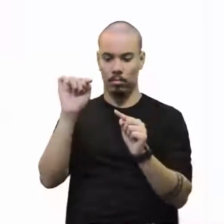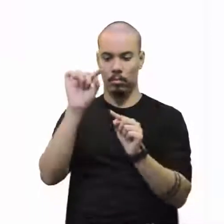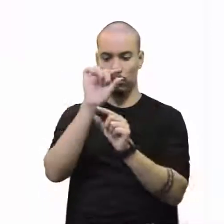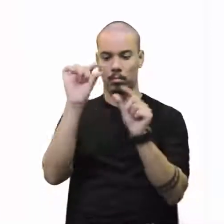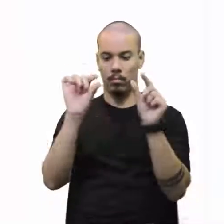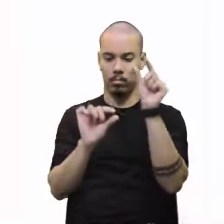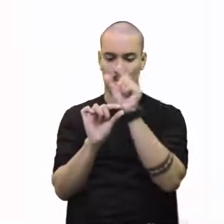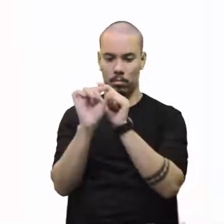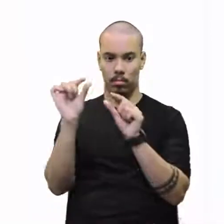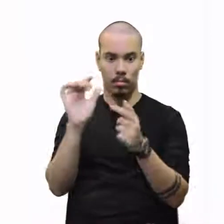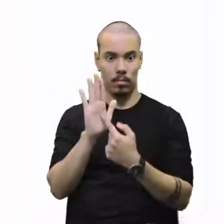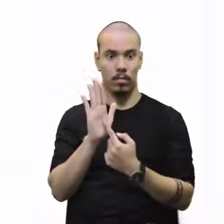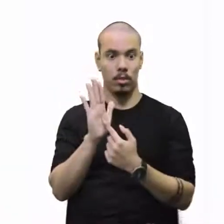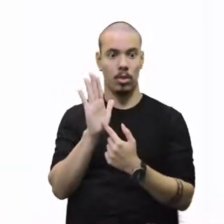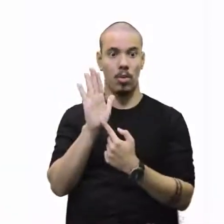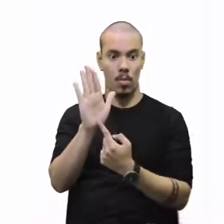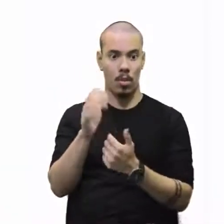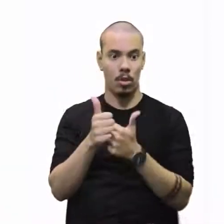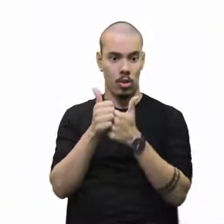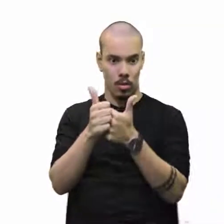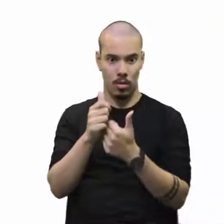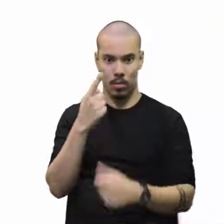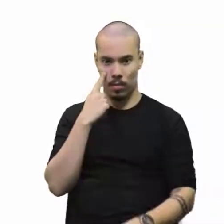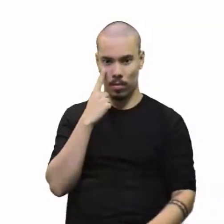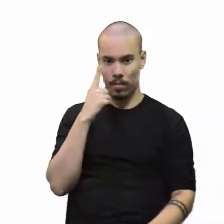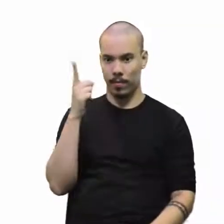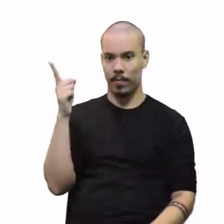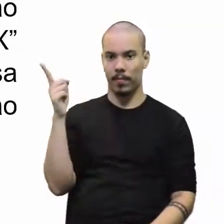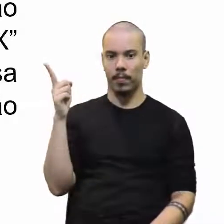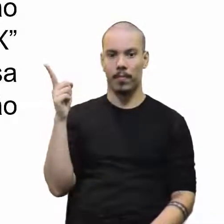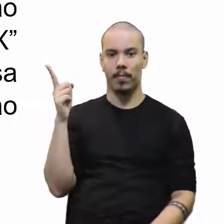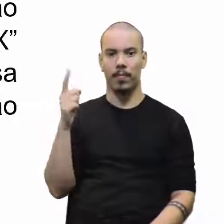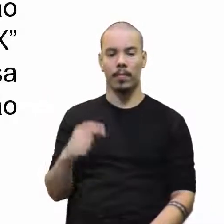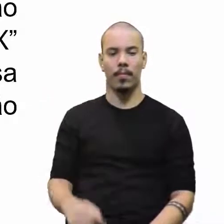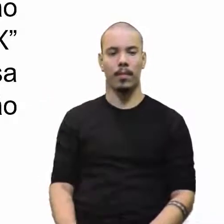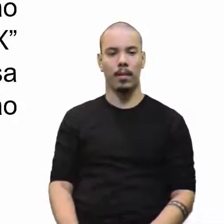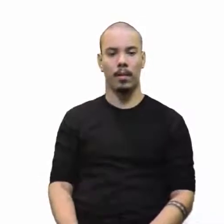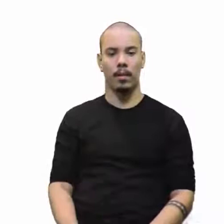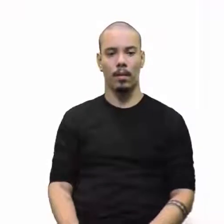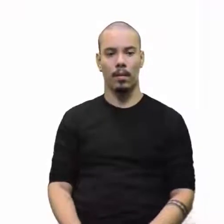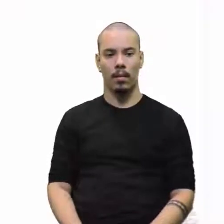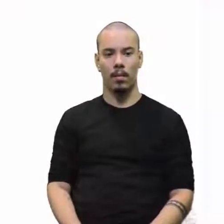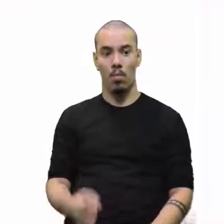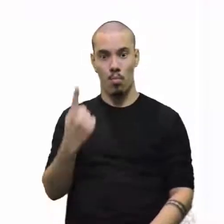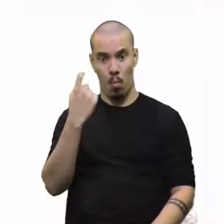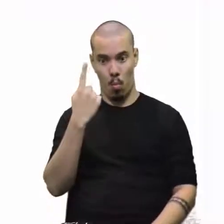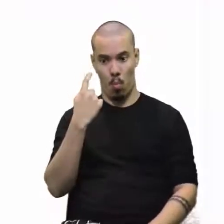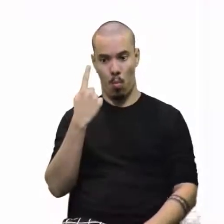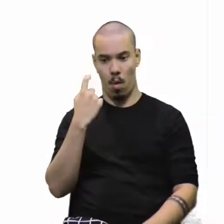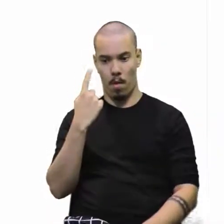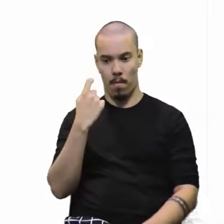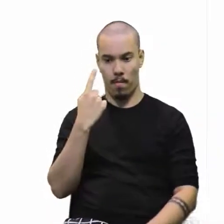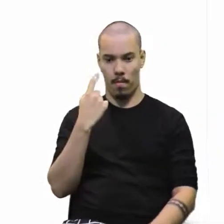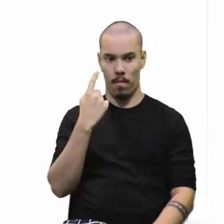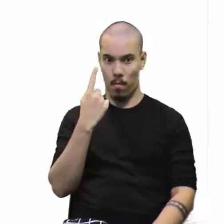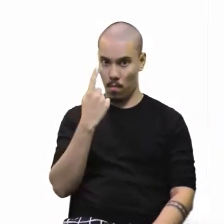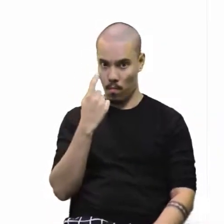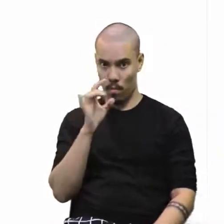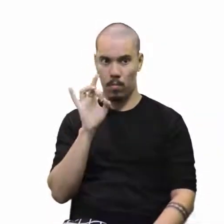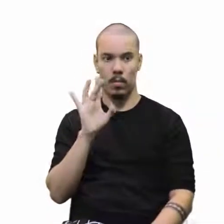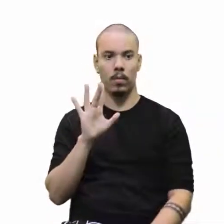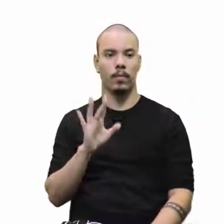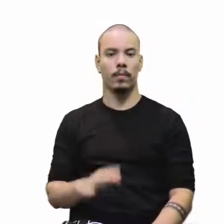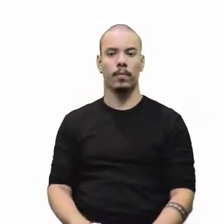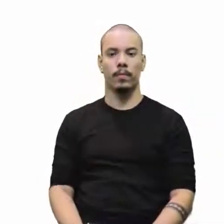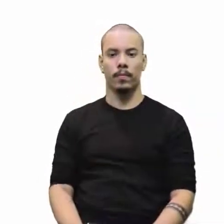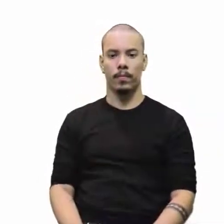que você quer montar, né? Tá aí as plaquetas, né? Só que aí só tá uma, claro. Isso, uma plaquinha. Não precisa, nós queremos funcionamento de uma,